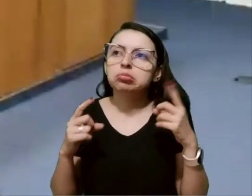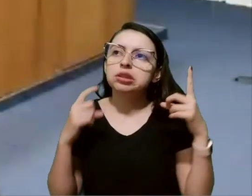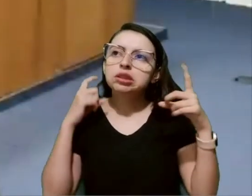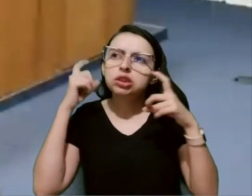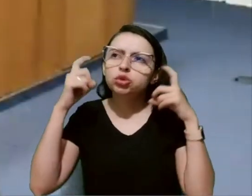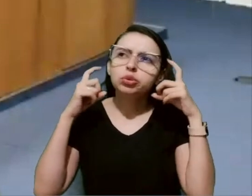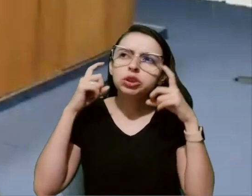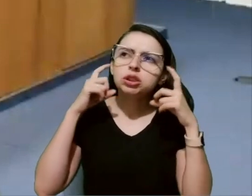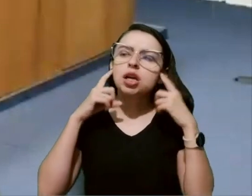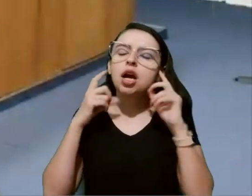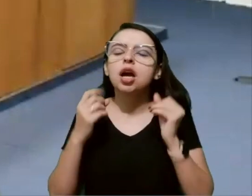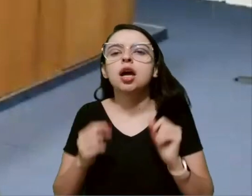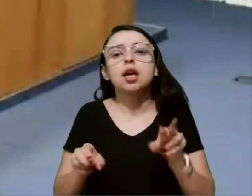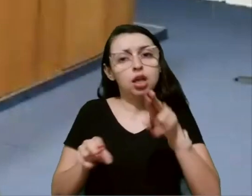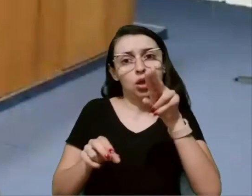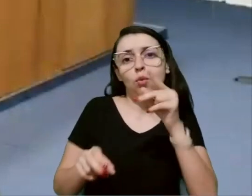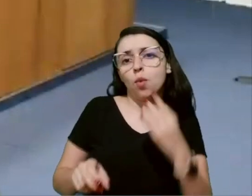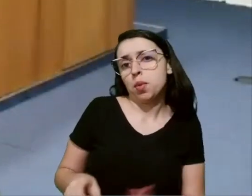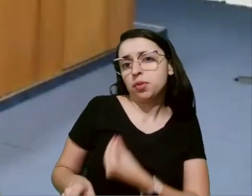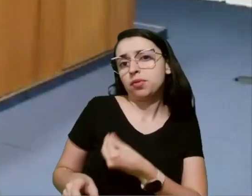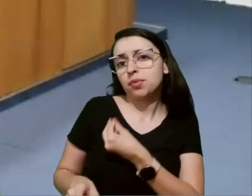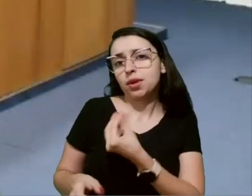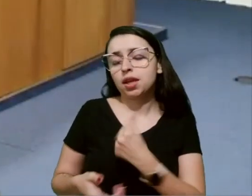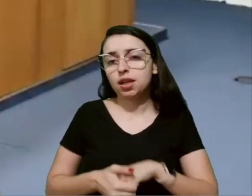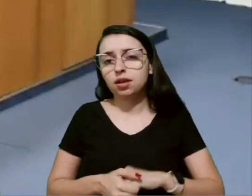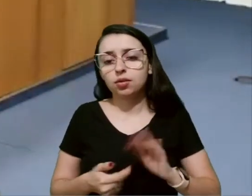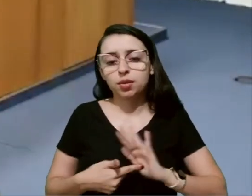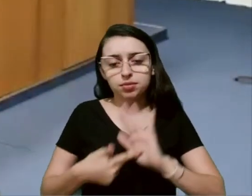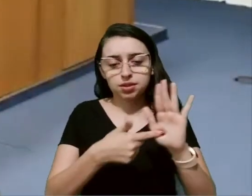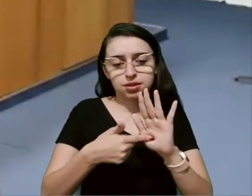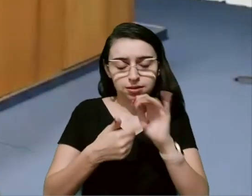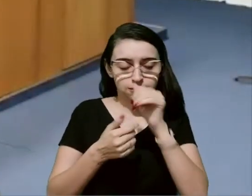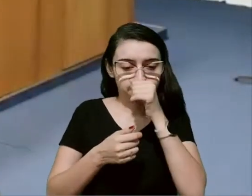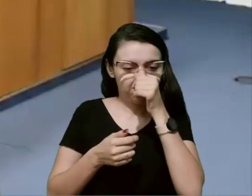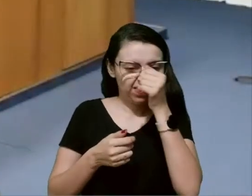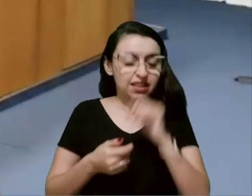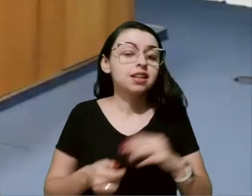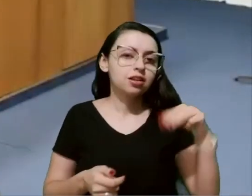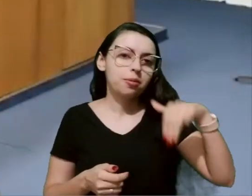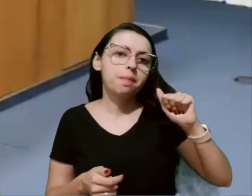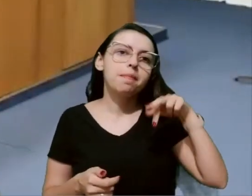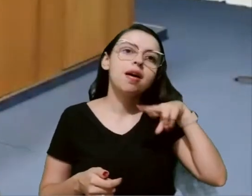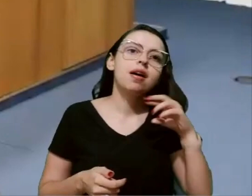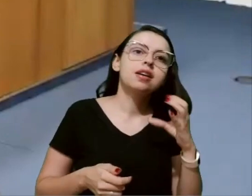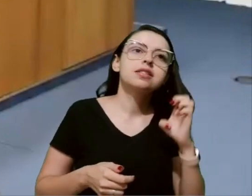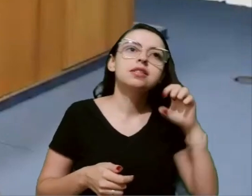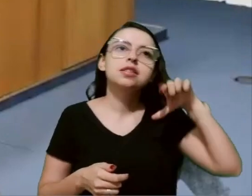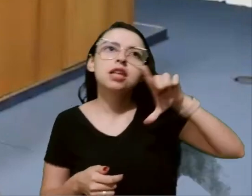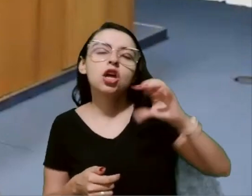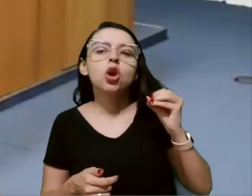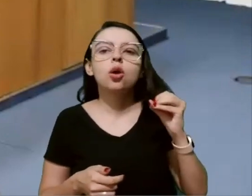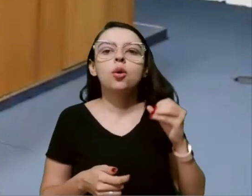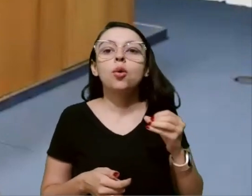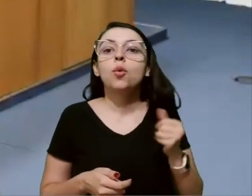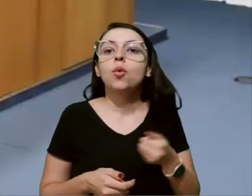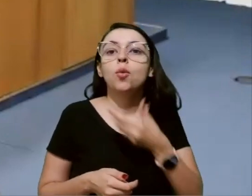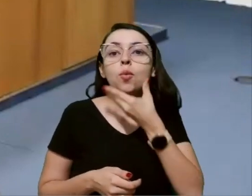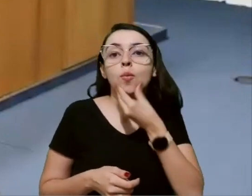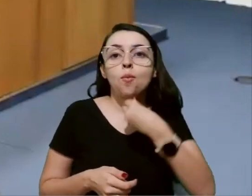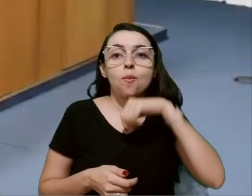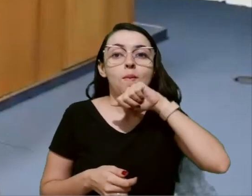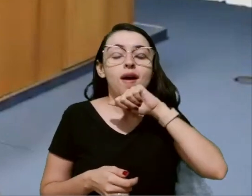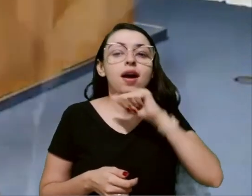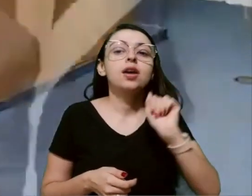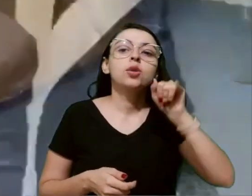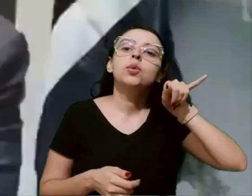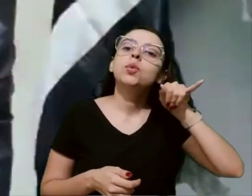vida. E eu até, quando me apresentam, normalmente esse é o Marcelo, o pai do Guilherme, que é meu filho, ou é o cara da